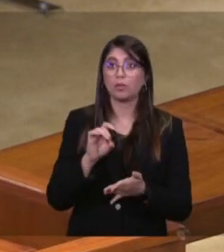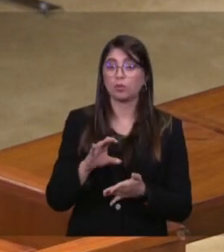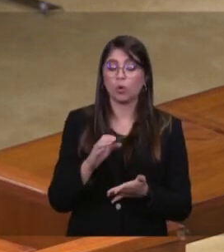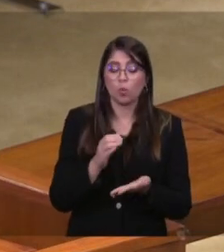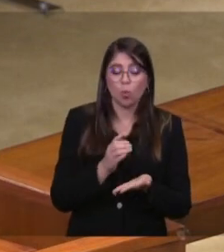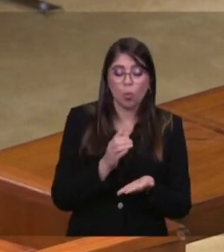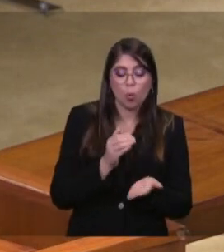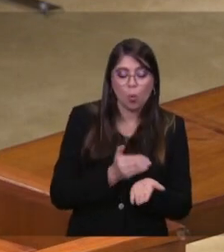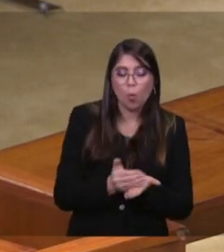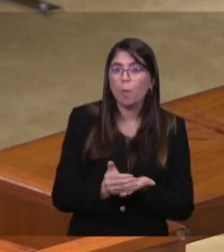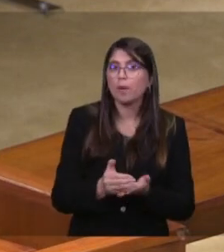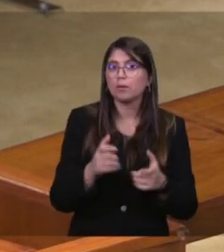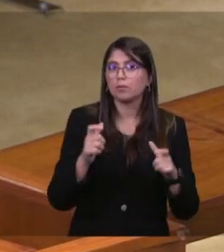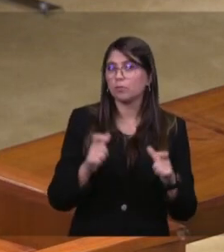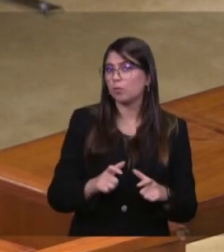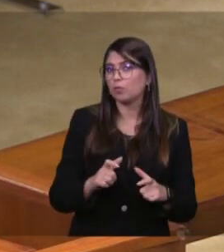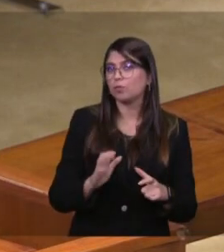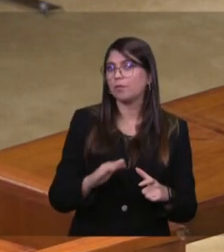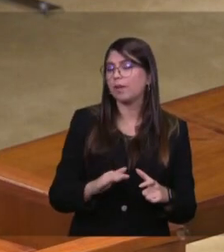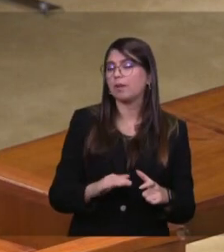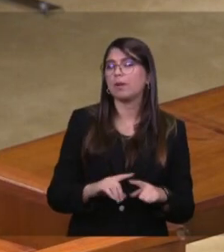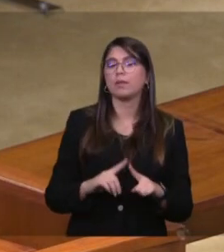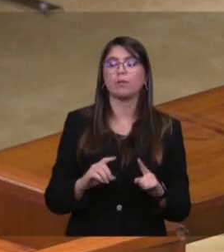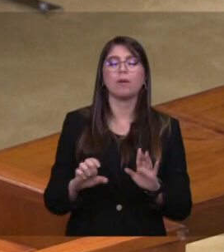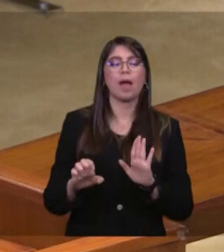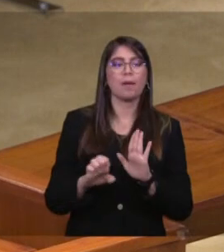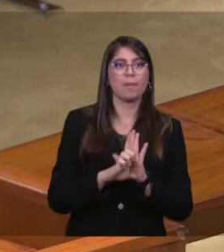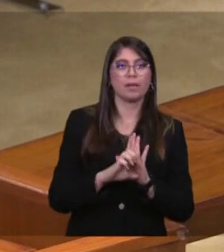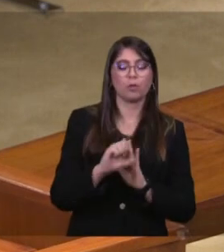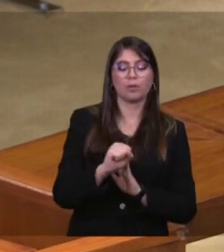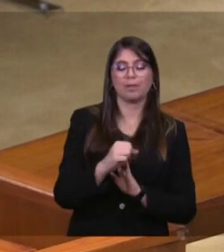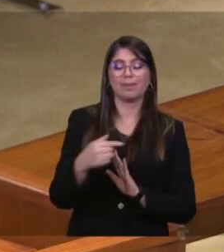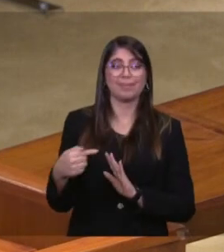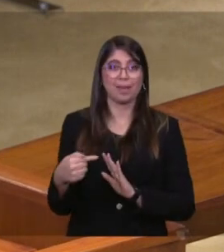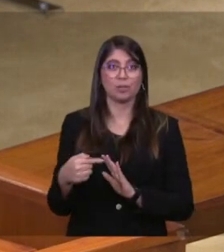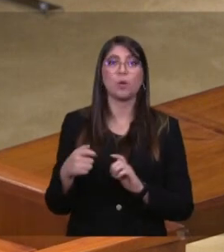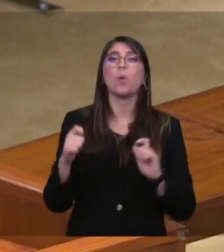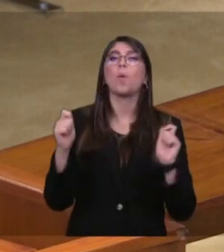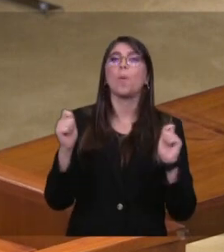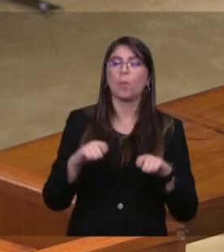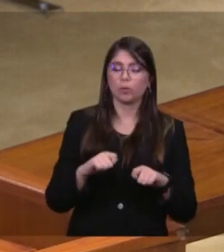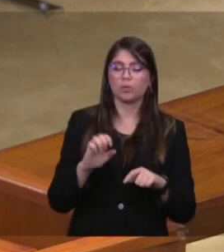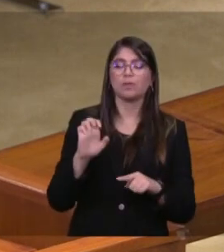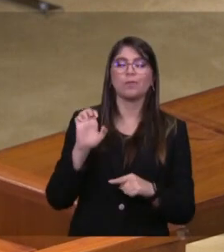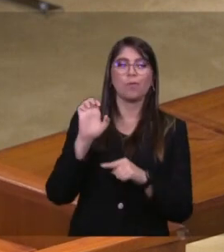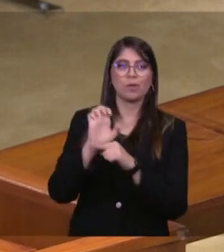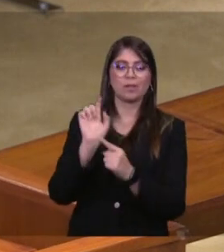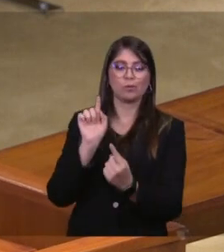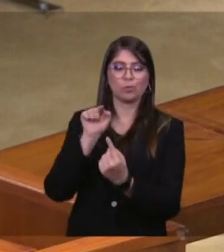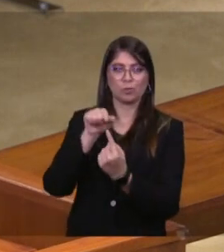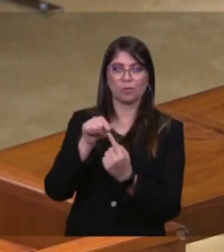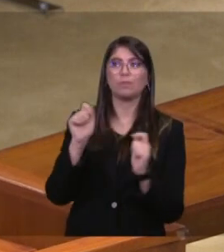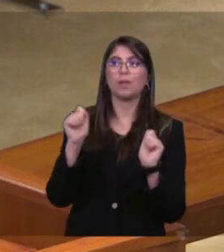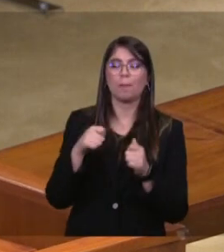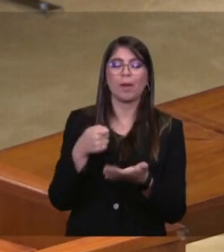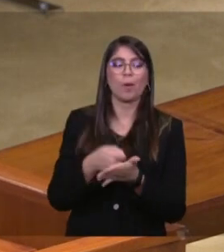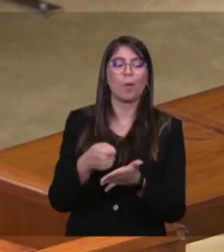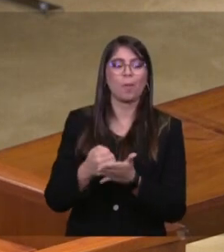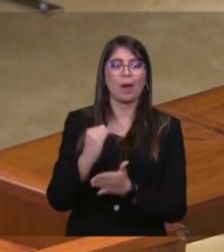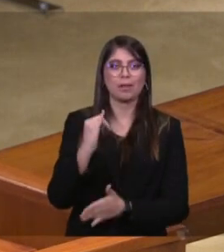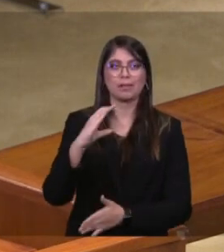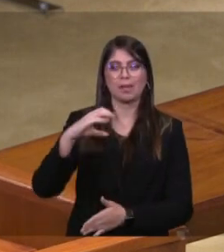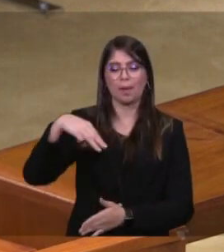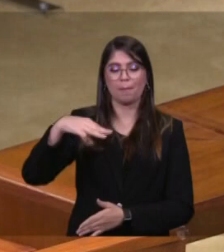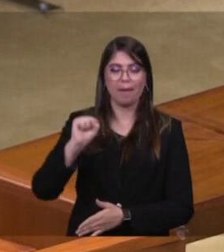editada e promulgada a Emenda Constitucional 87, em 2015, que permitiu que os estados de destino cobrassem o ICMS no